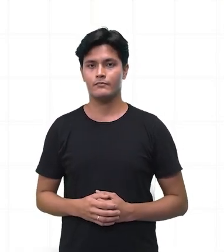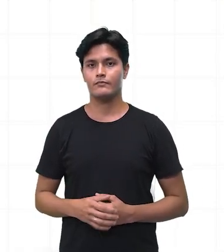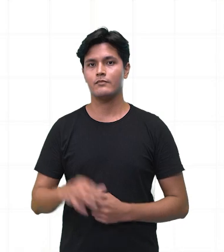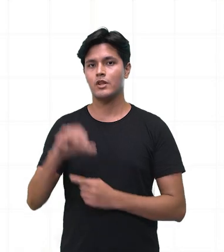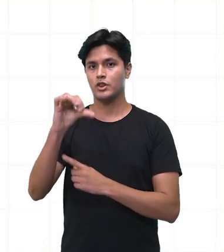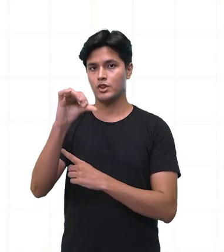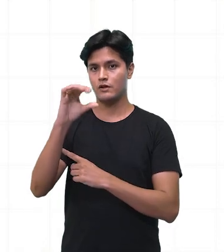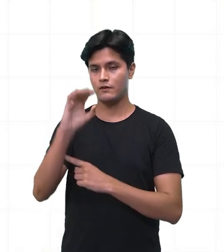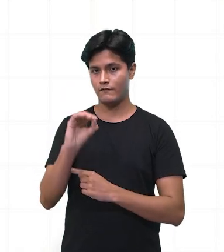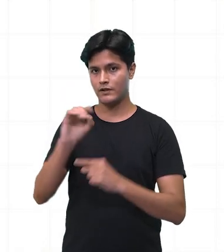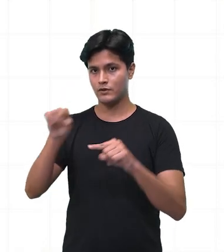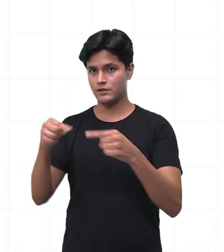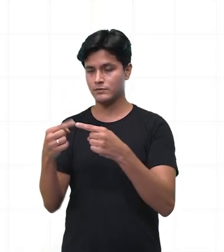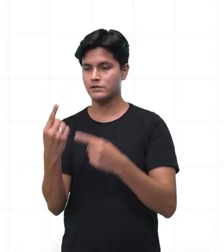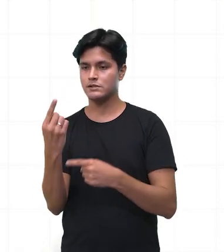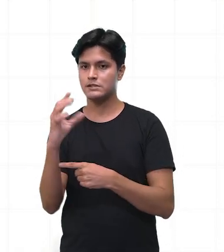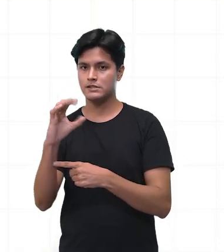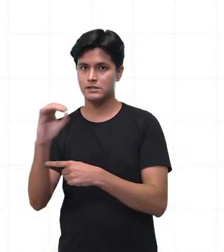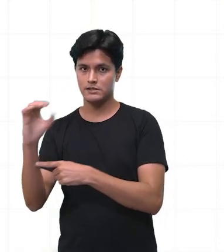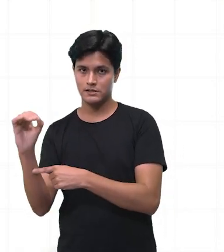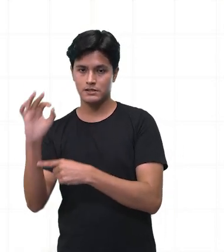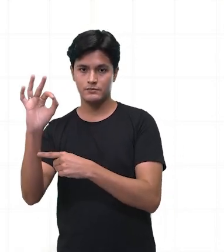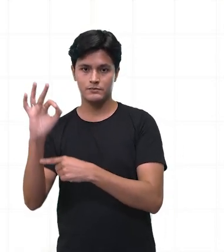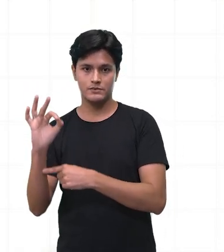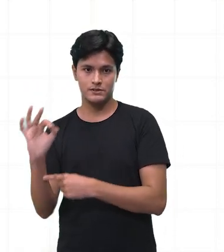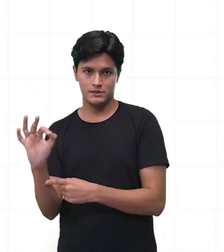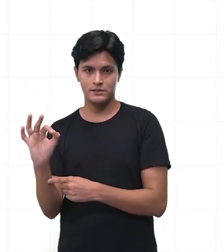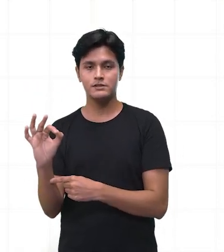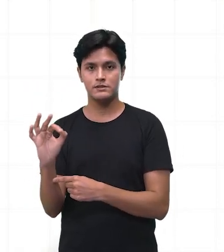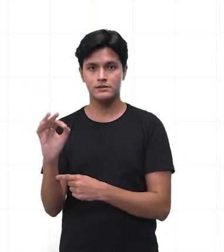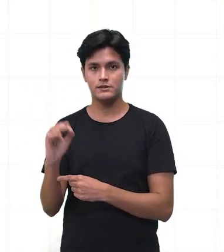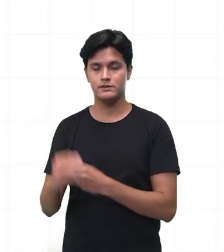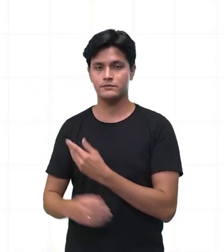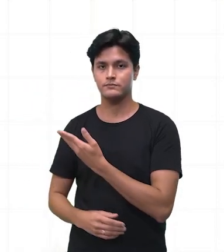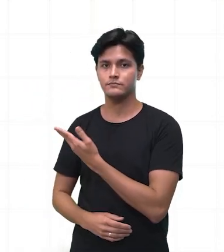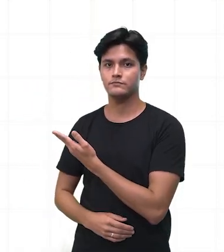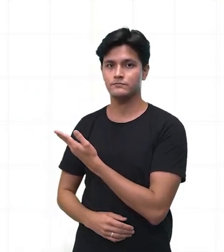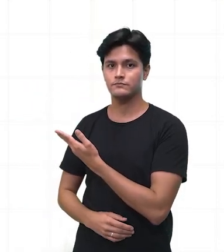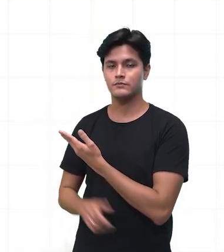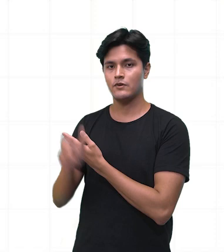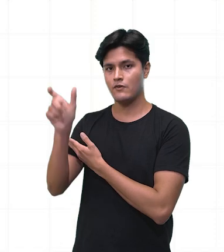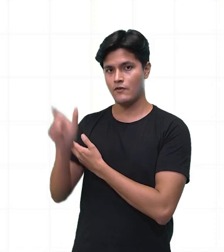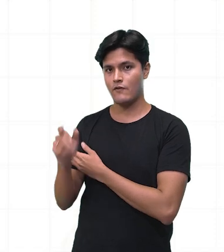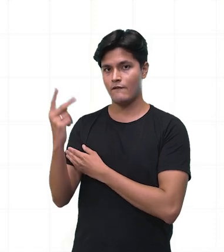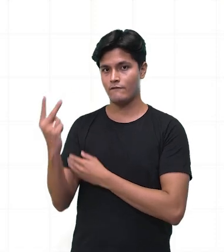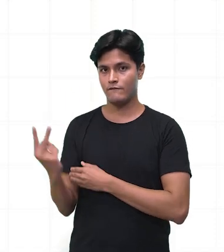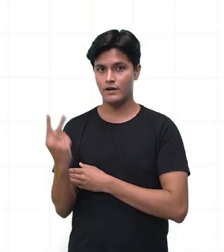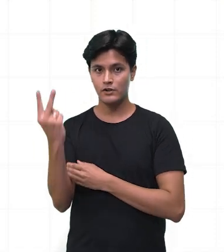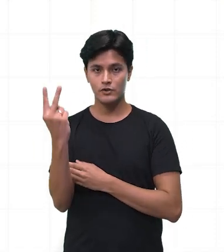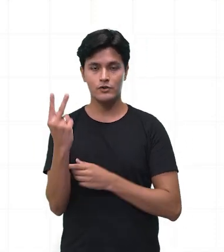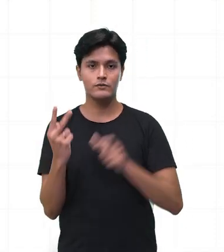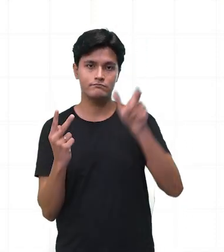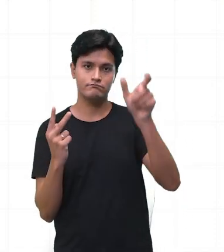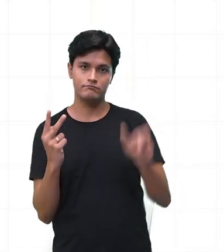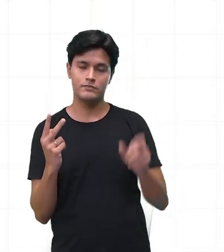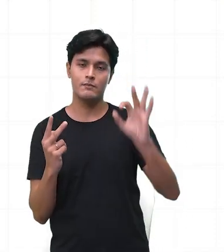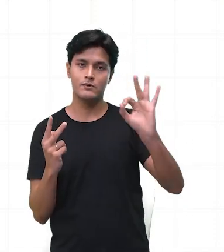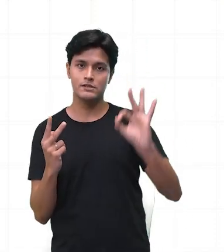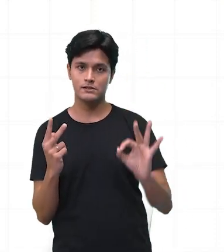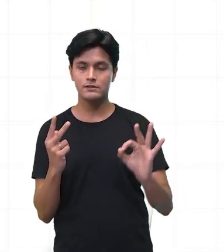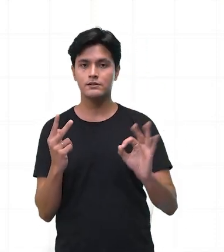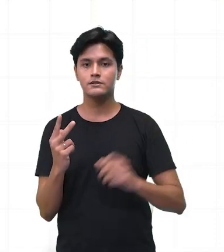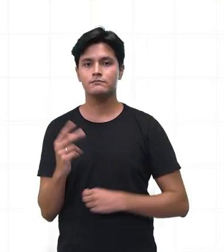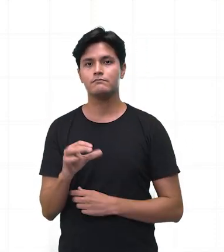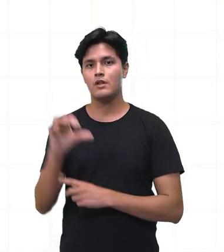a 100%. Olha aqui, ó, a coluna do valor e a coluna da porcentagem. 90